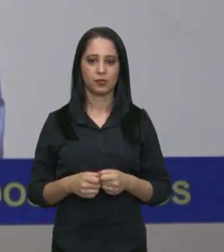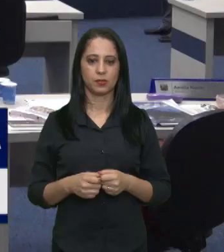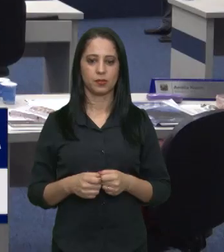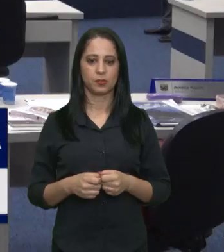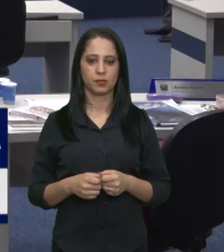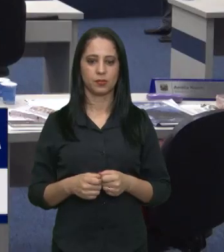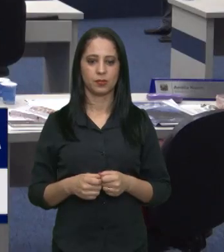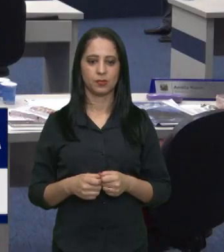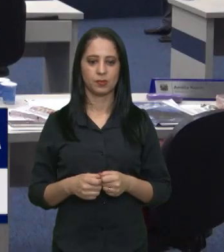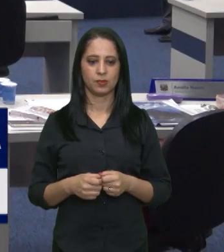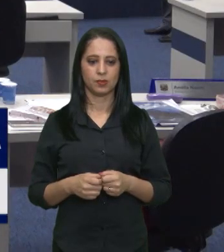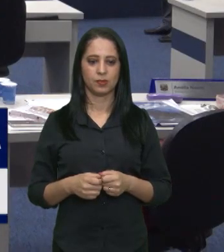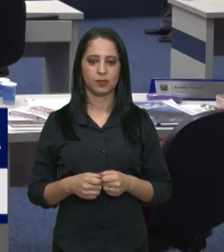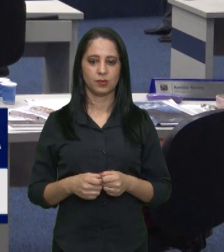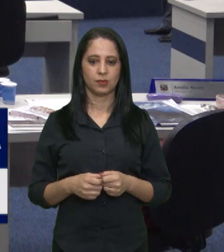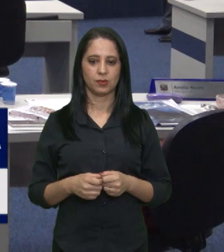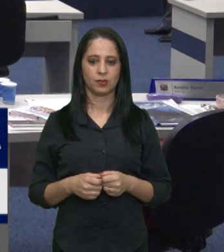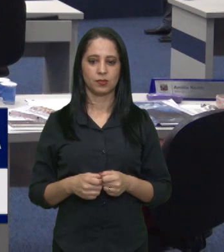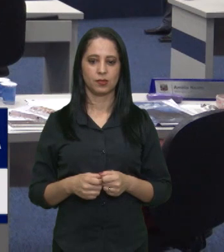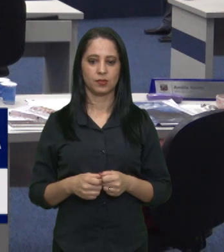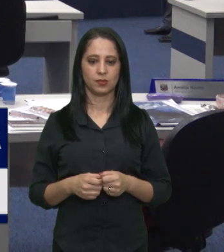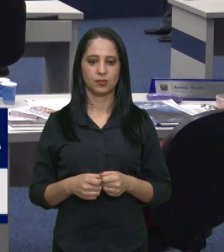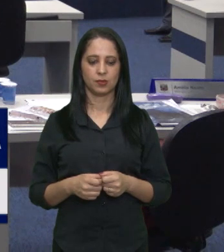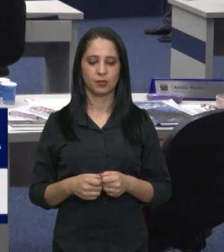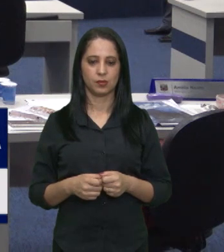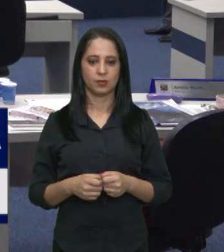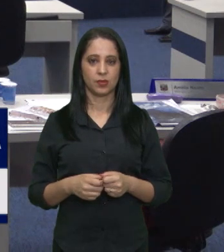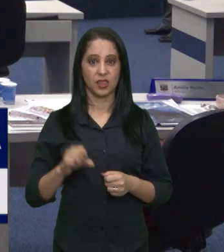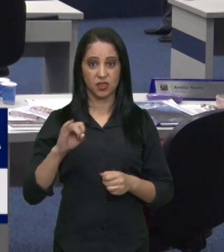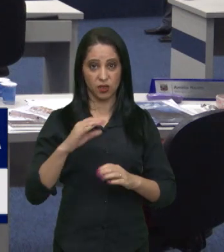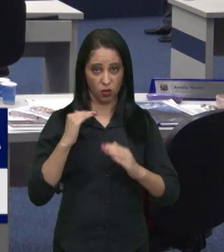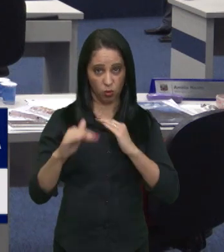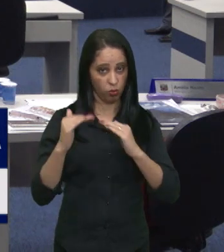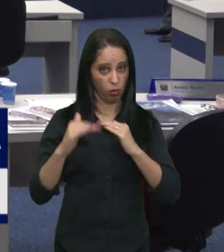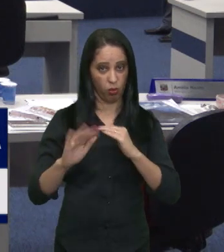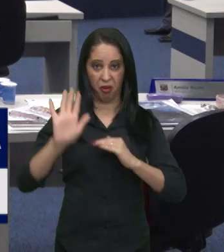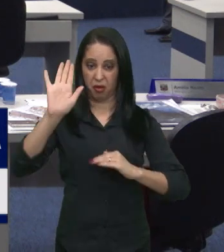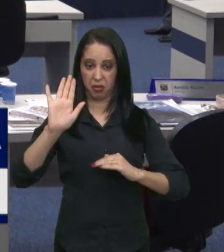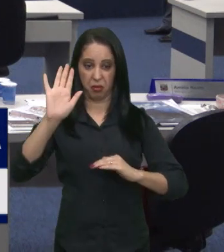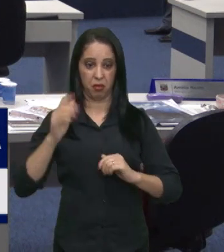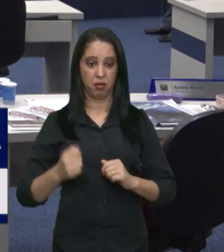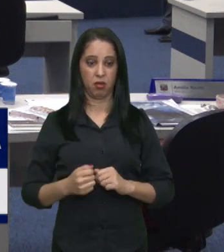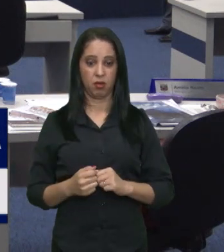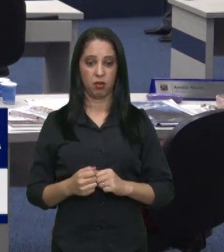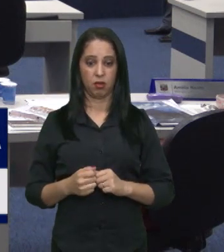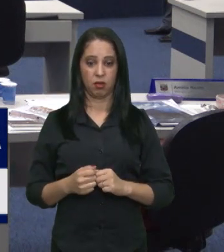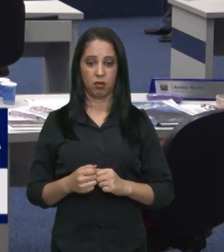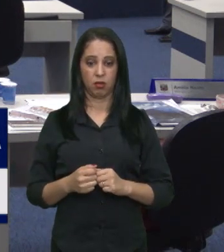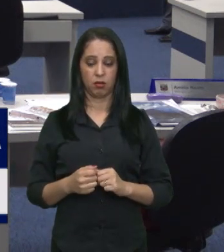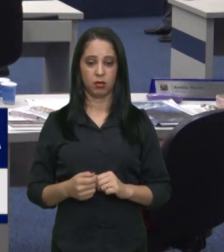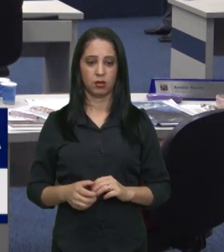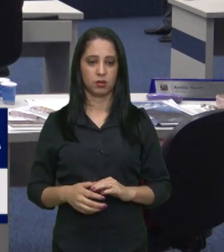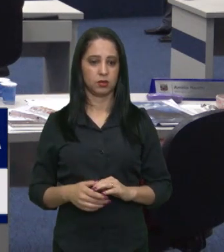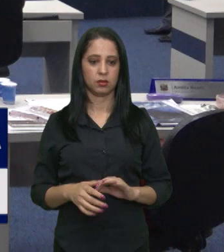Tá. Se manifeste. Tá? Você é contra. Com quantos votos? 2 votos.